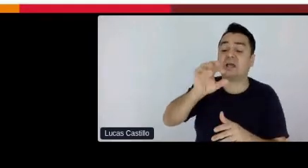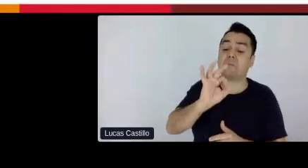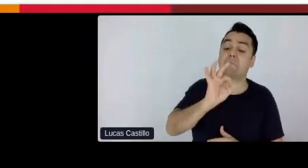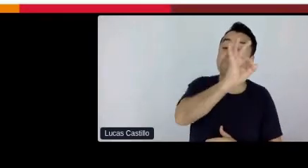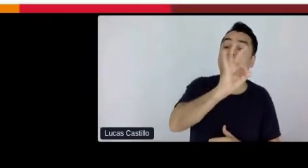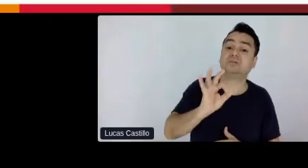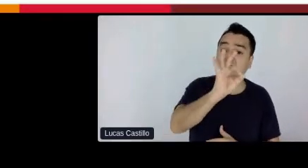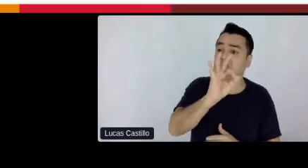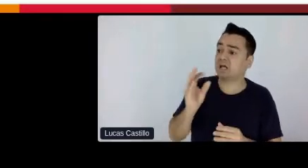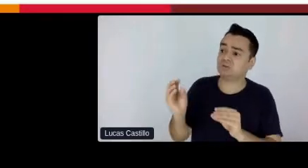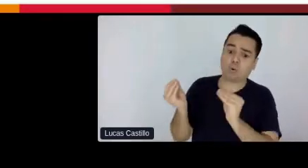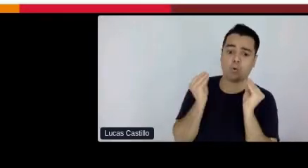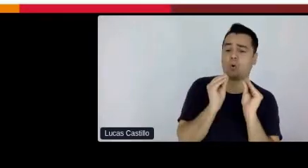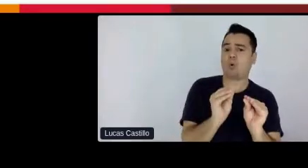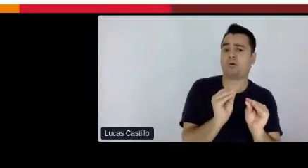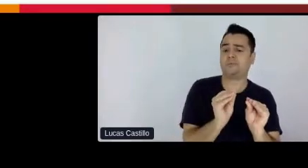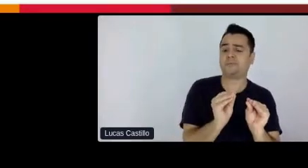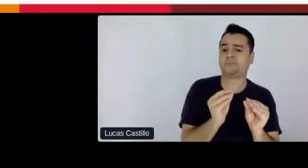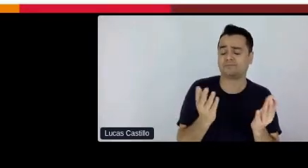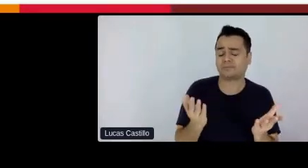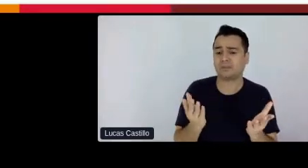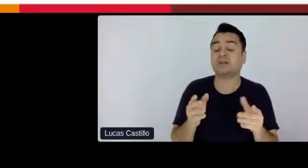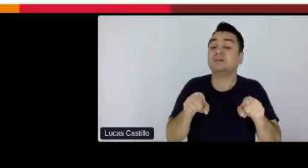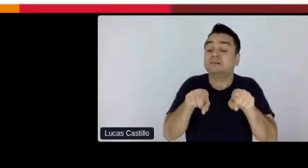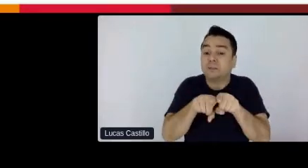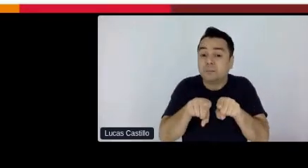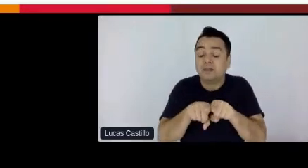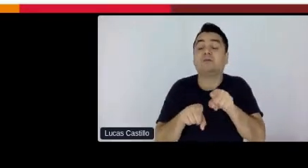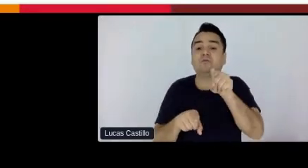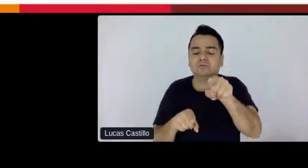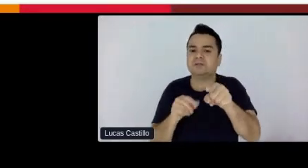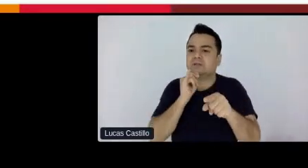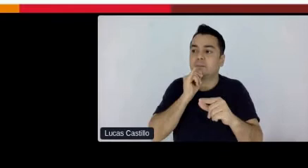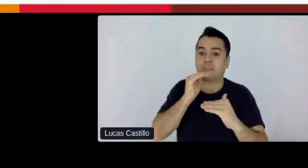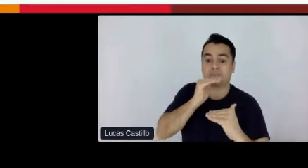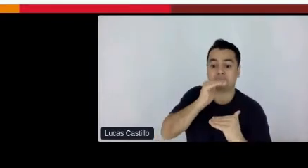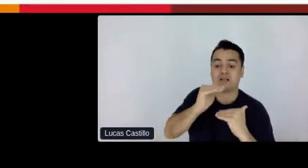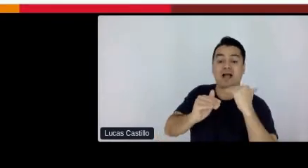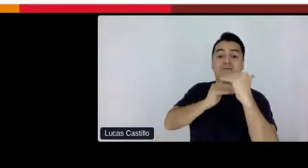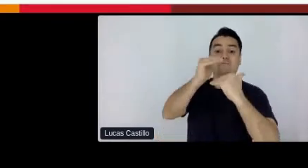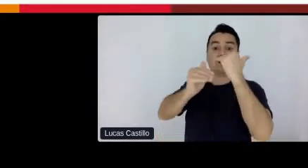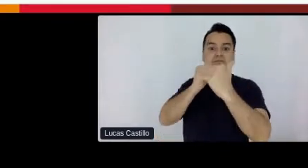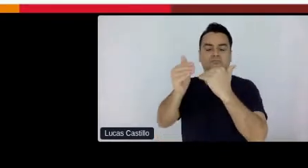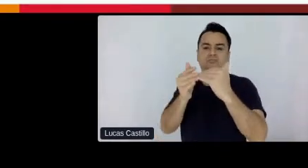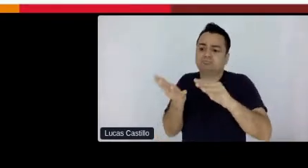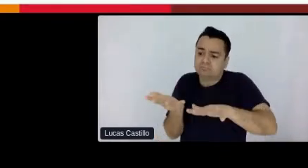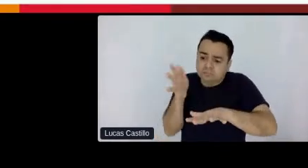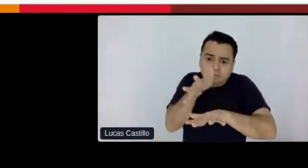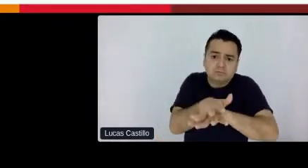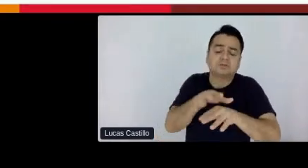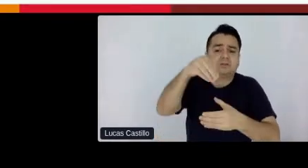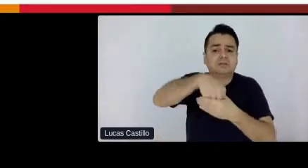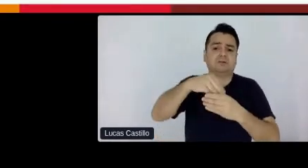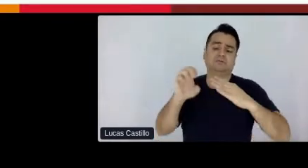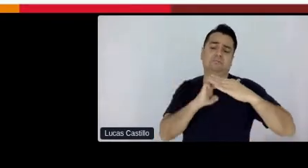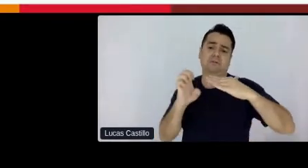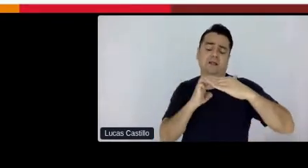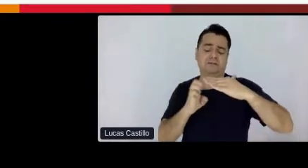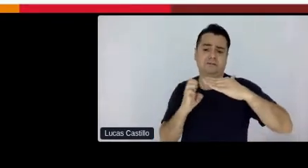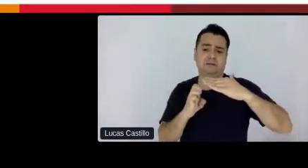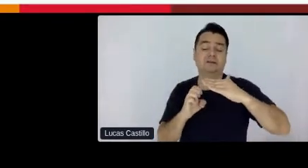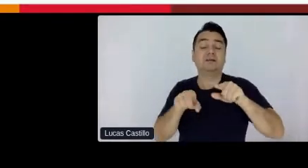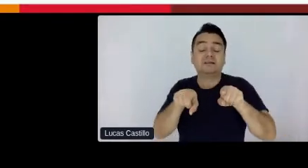algumas organizações. E com isso, além da gente contribuir para o avanço da cultura inclusiva na empresa, estamos melhorando